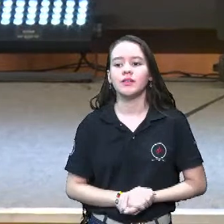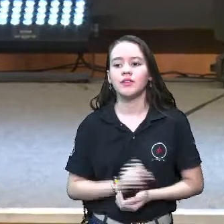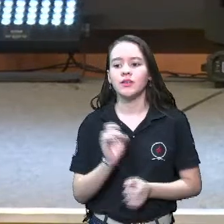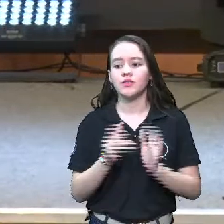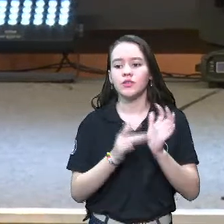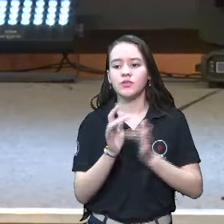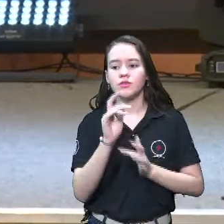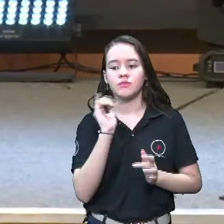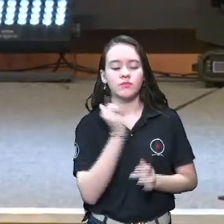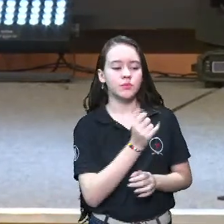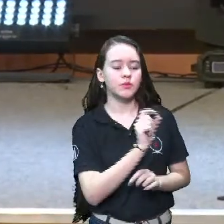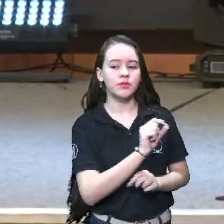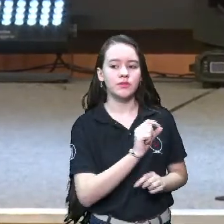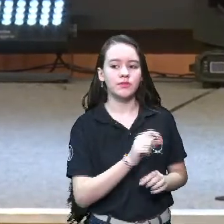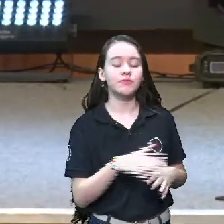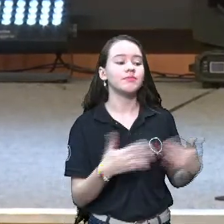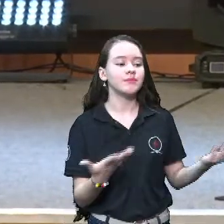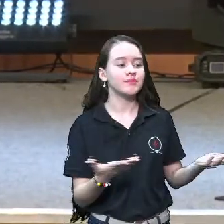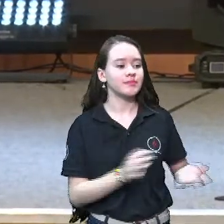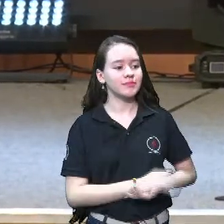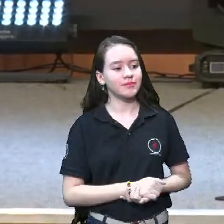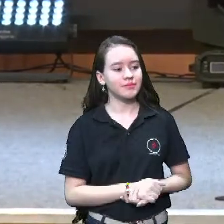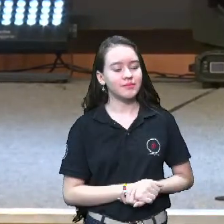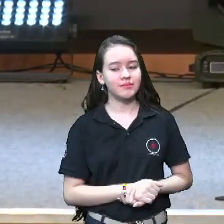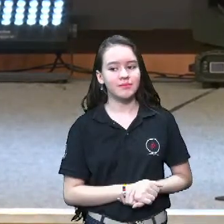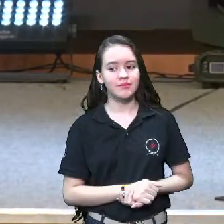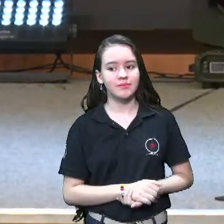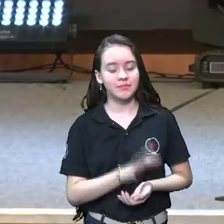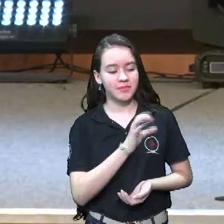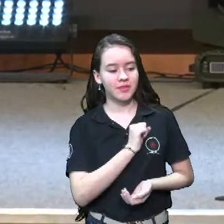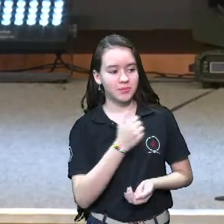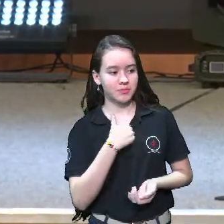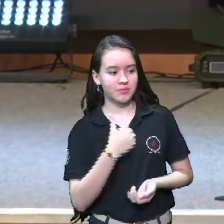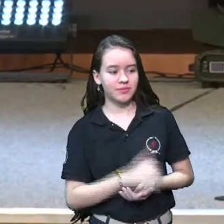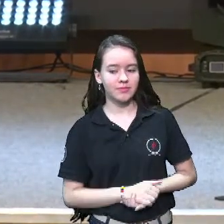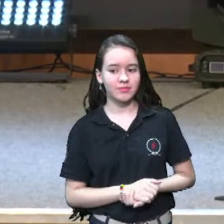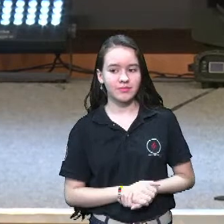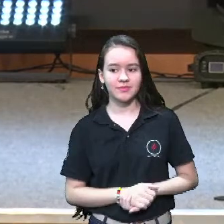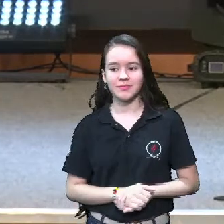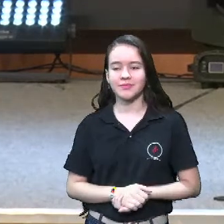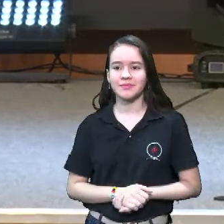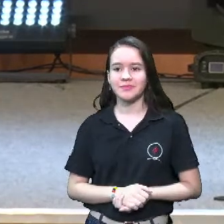ele é: e aí? Me ama ainda?